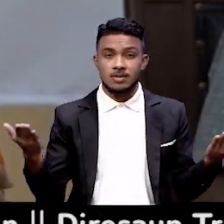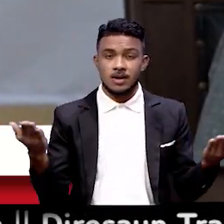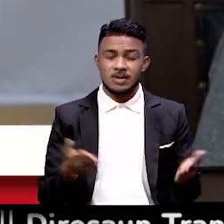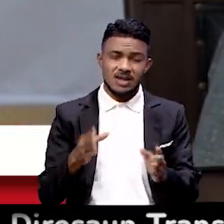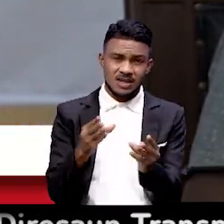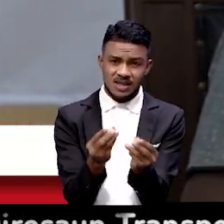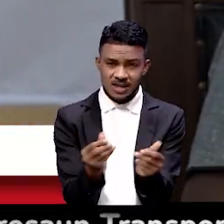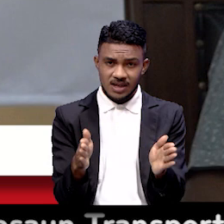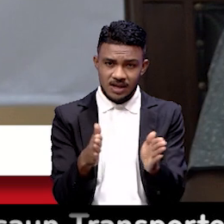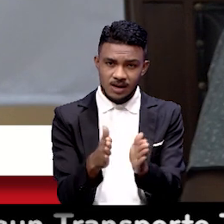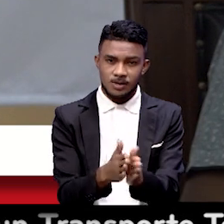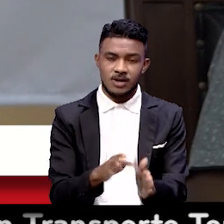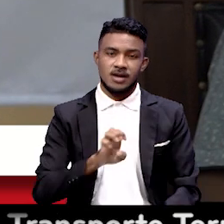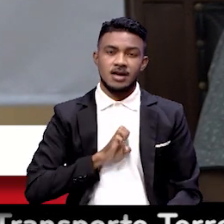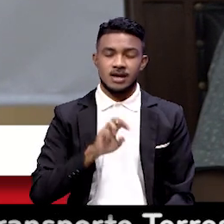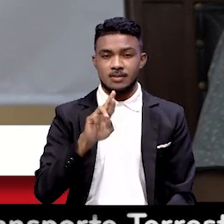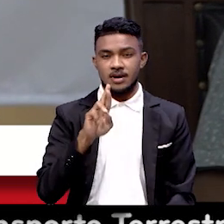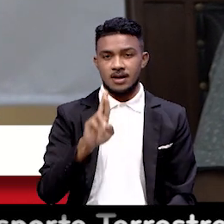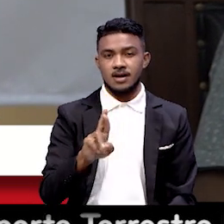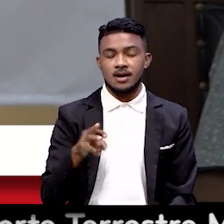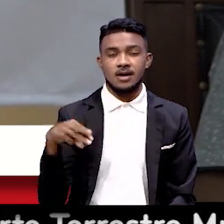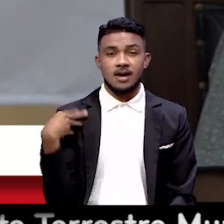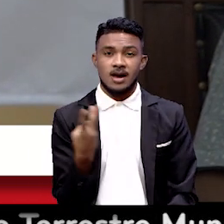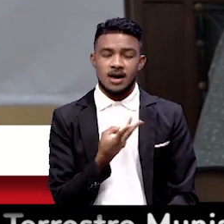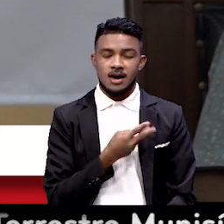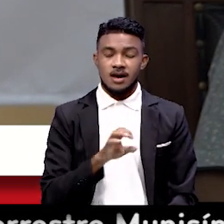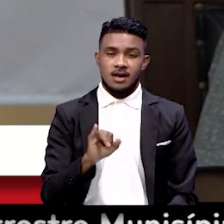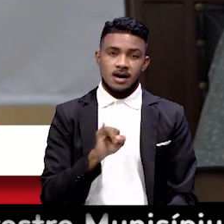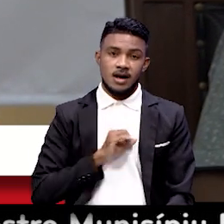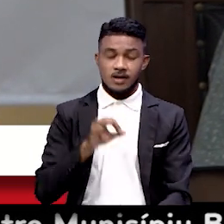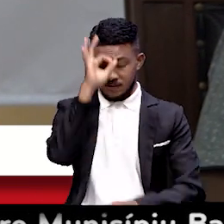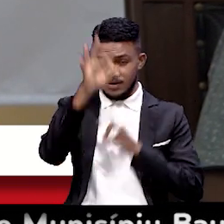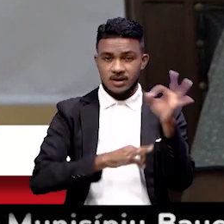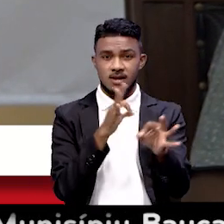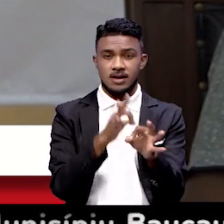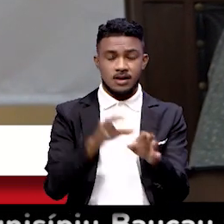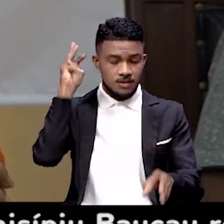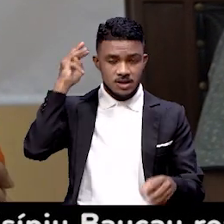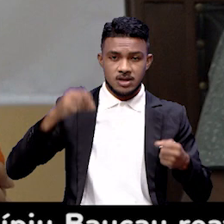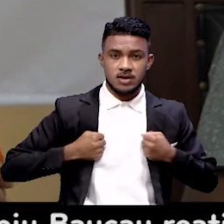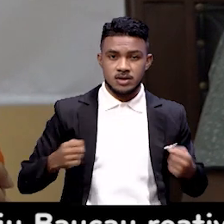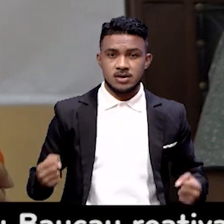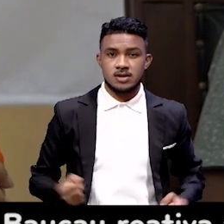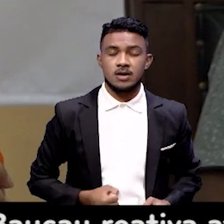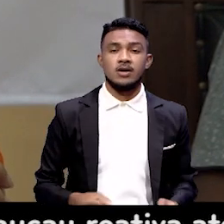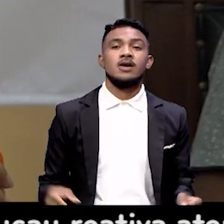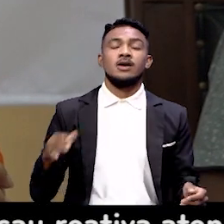em Hermira, mas neste momento, o Ministério de Saúde destaca na barra naval